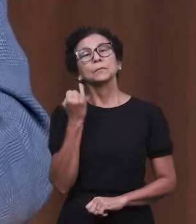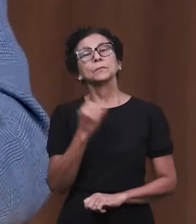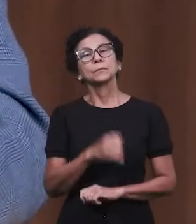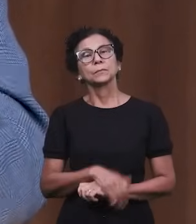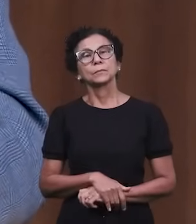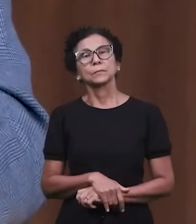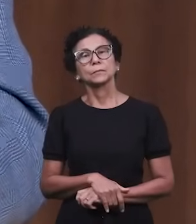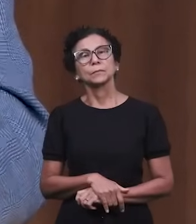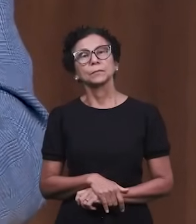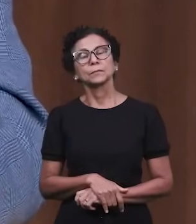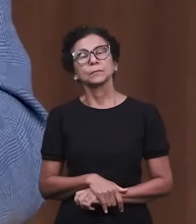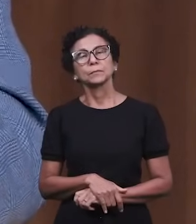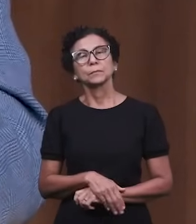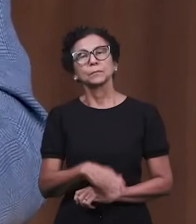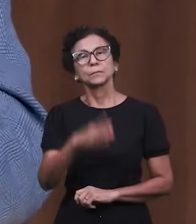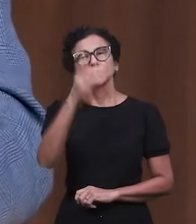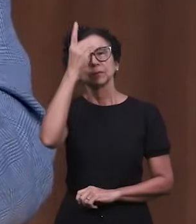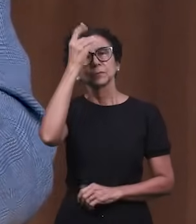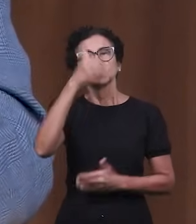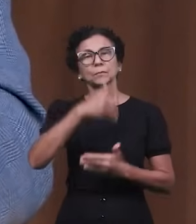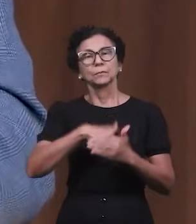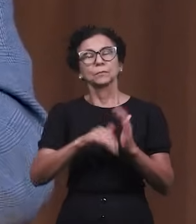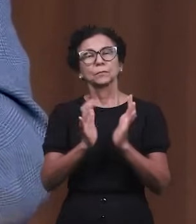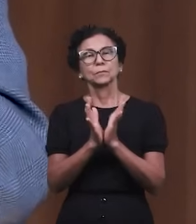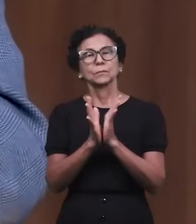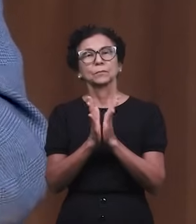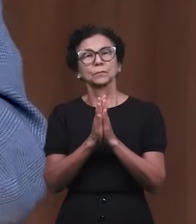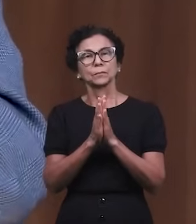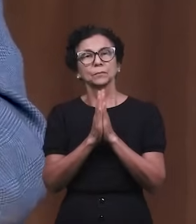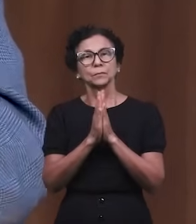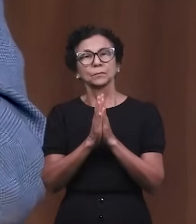dos dons espirituais dentro do grupo de intercessão.